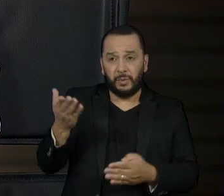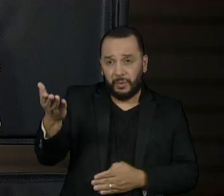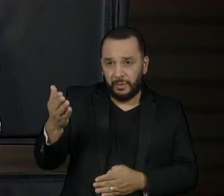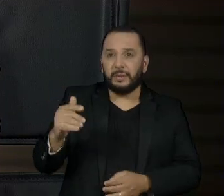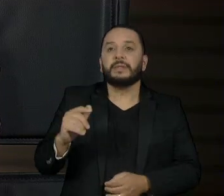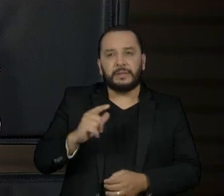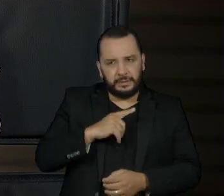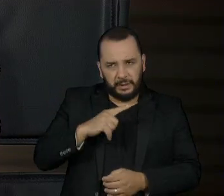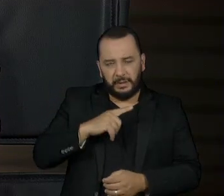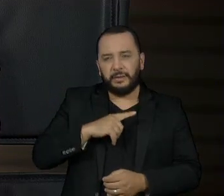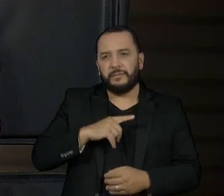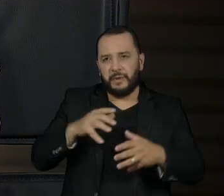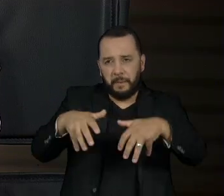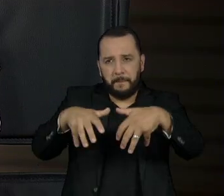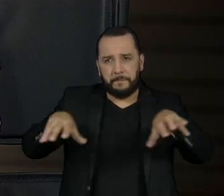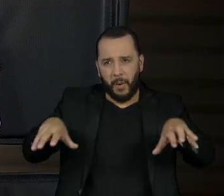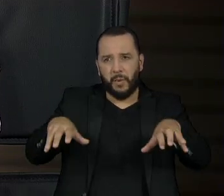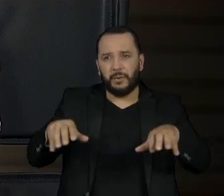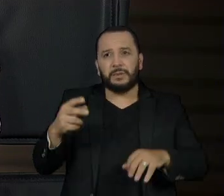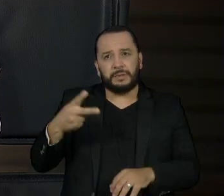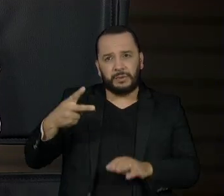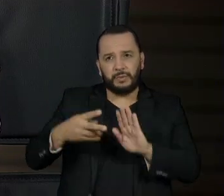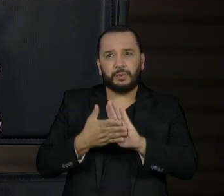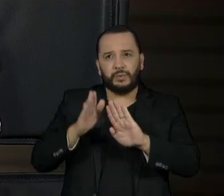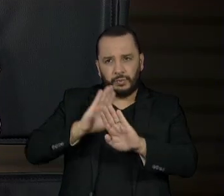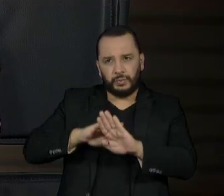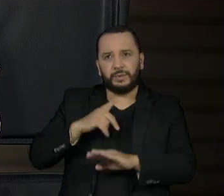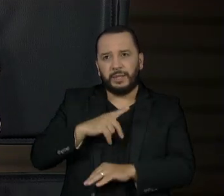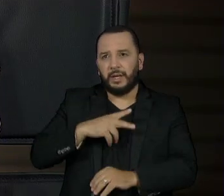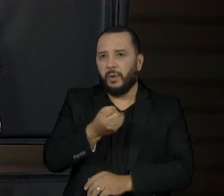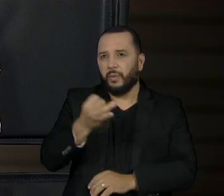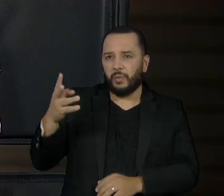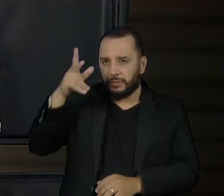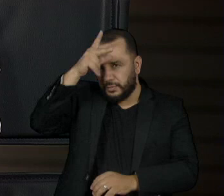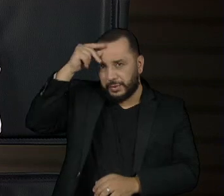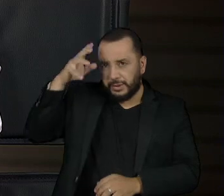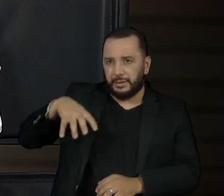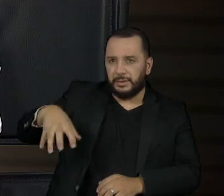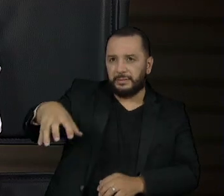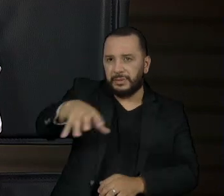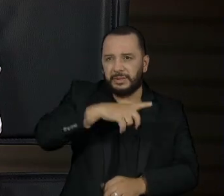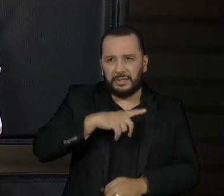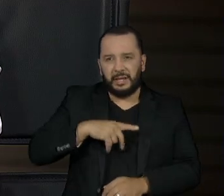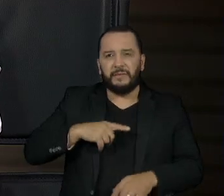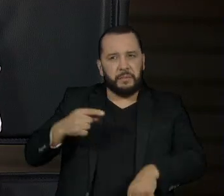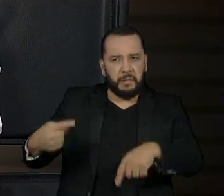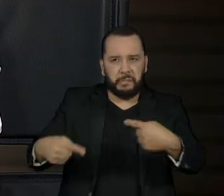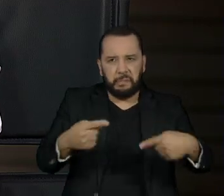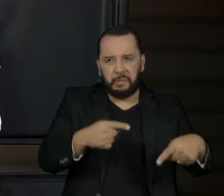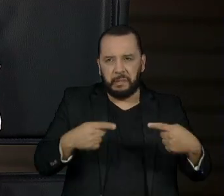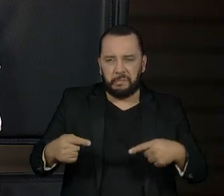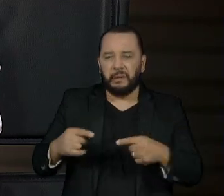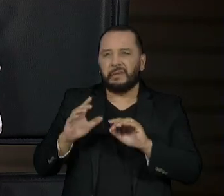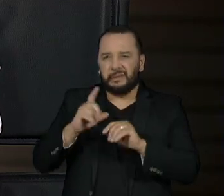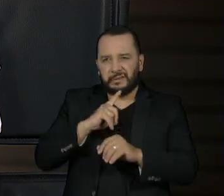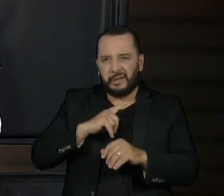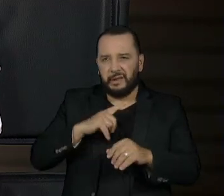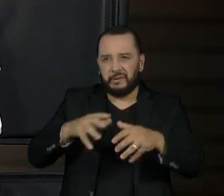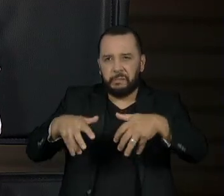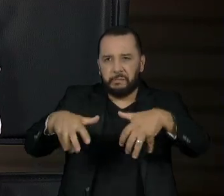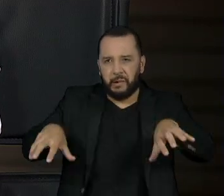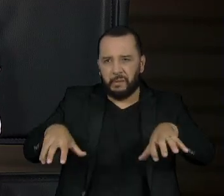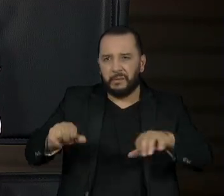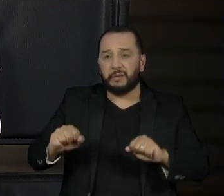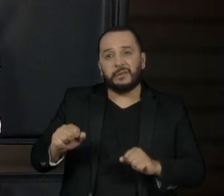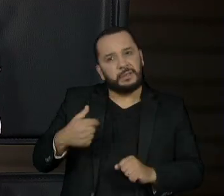algumas polarizações ainda no segundo turno em alguns municípios, né, importantes. Então, acho que é difícil a gente identificar